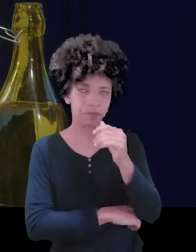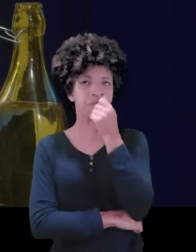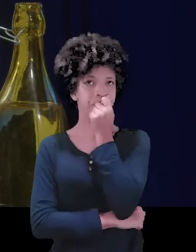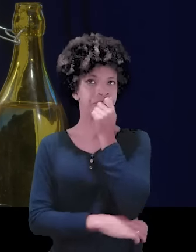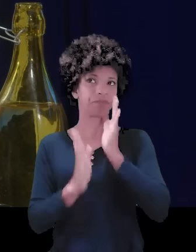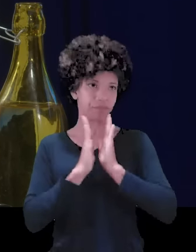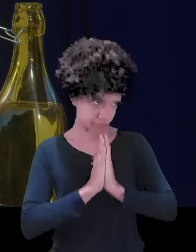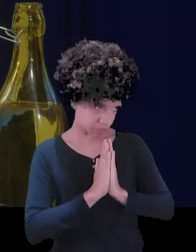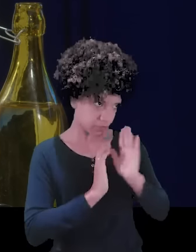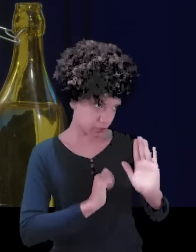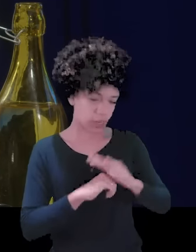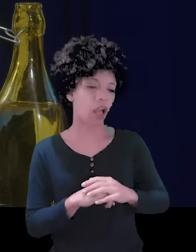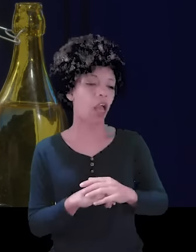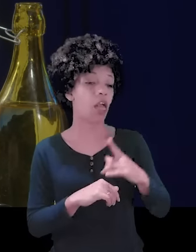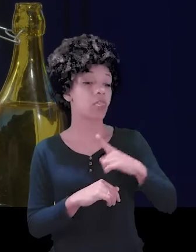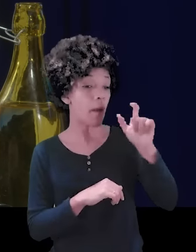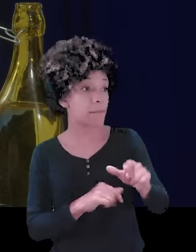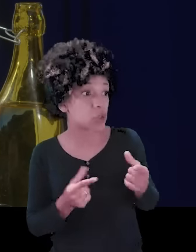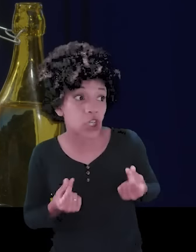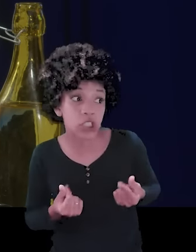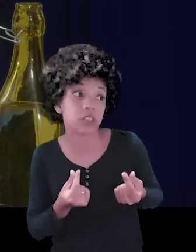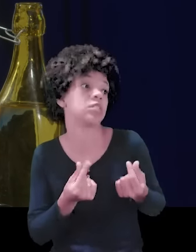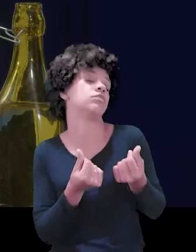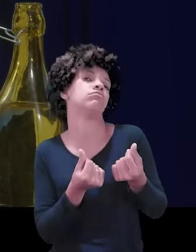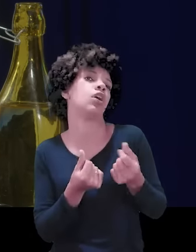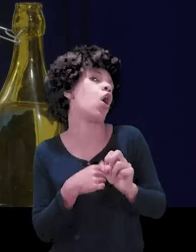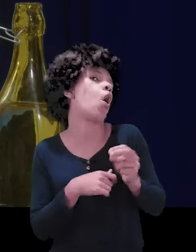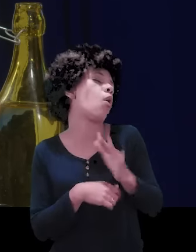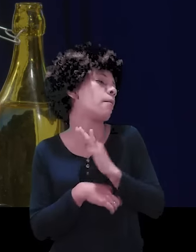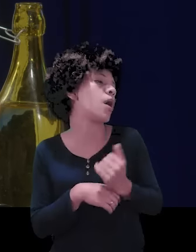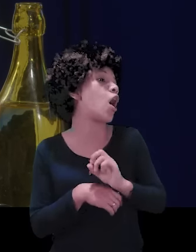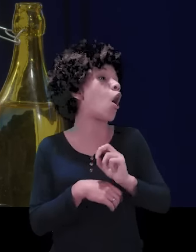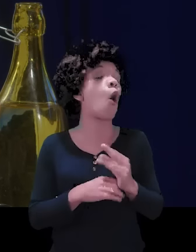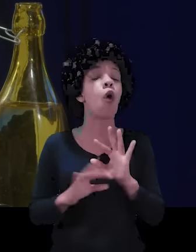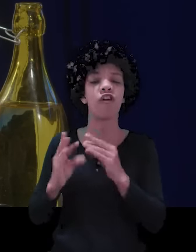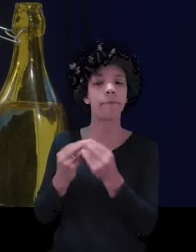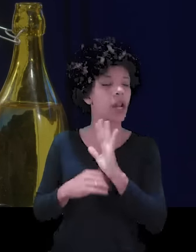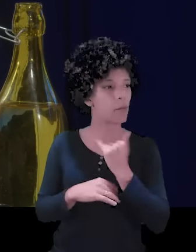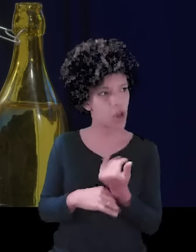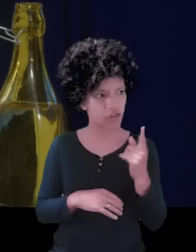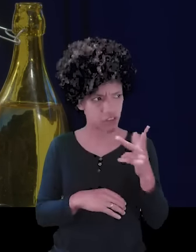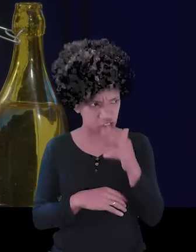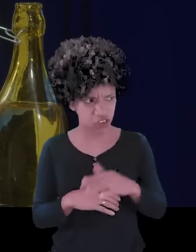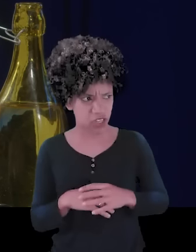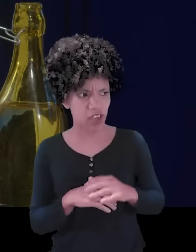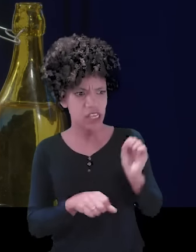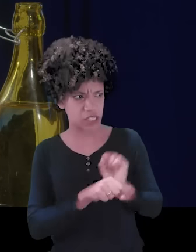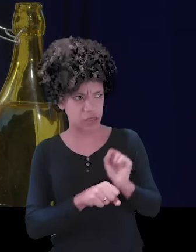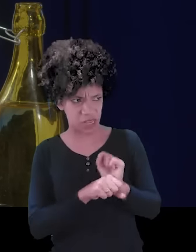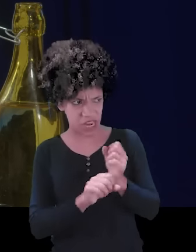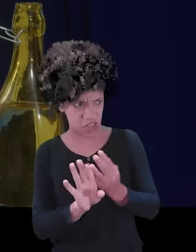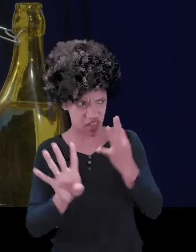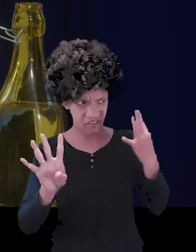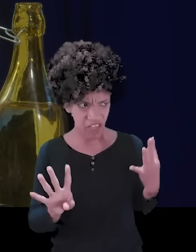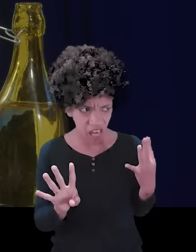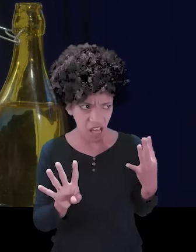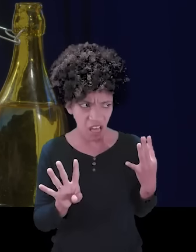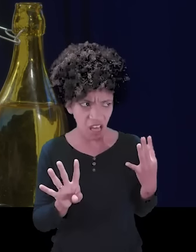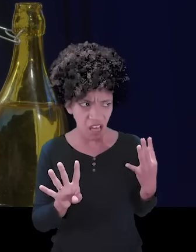eu penso assim ó alguém que tem muita grana e tá com o tá morrendo eu tenho parente morrendo Você acha que a pessoa vai ficar esperando na